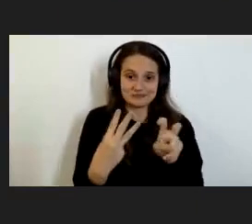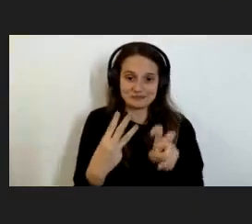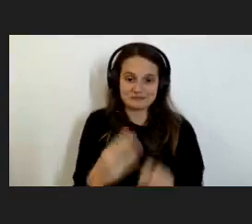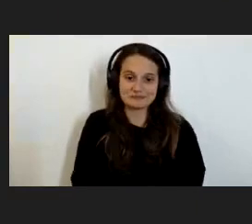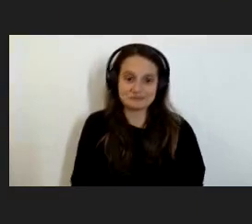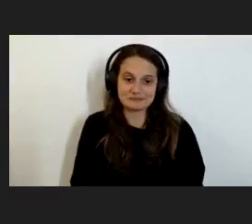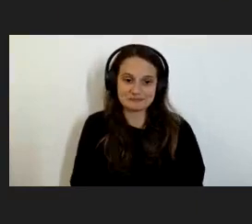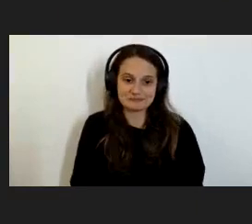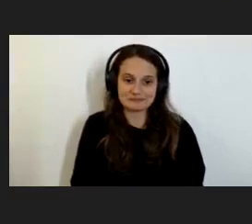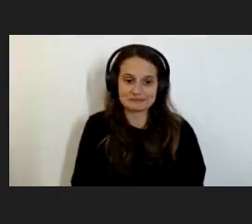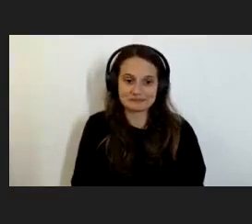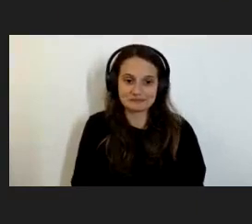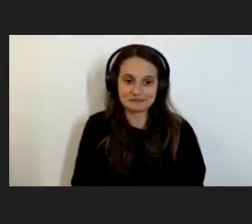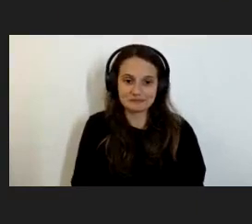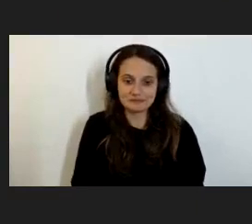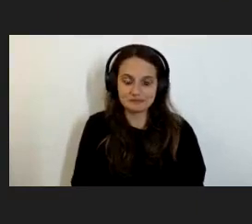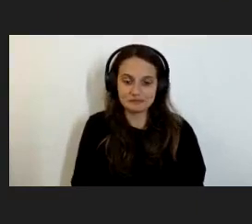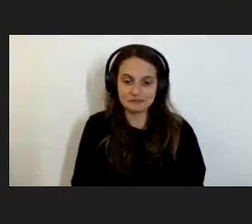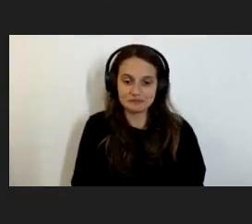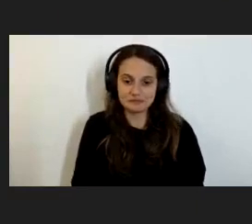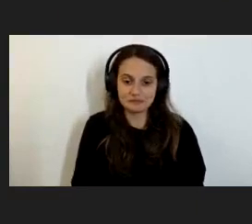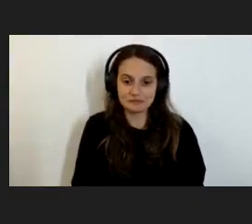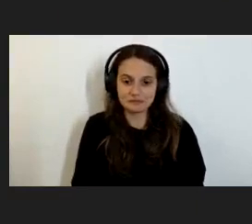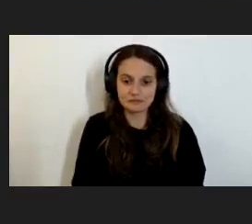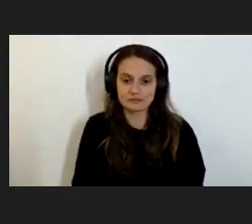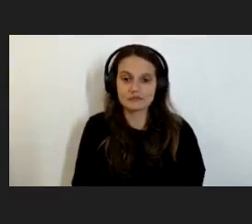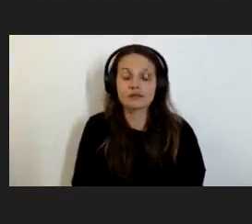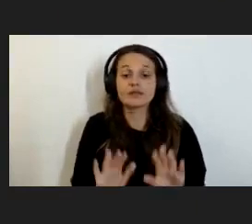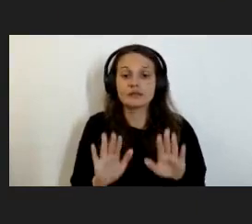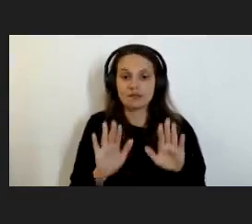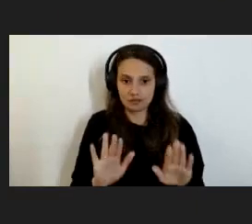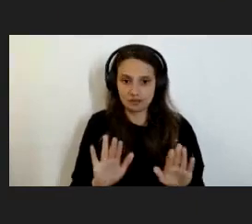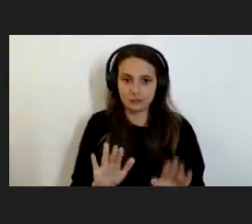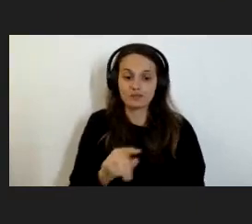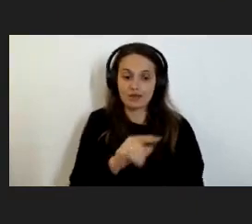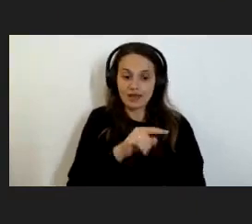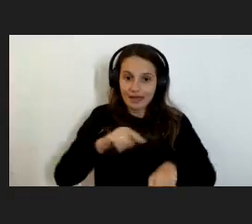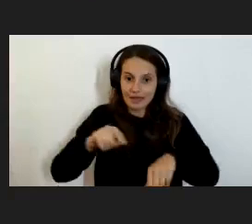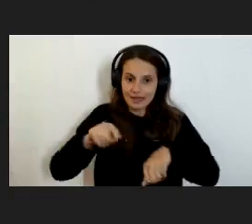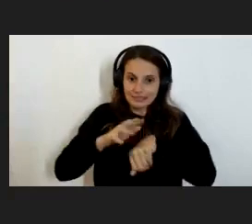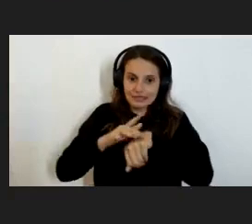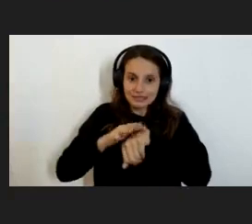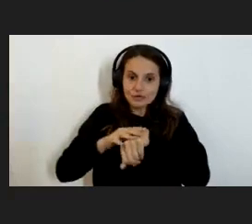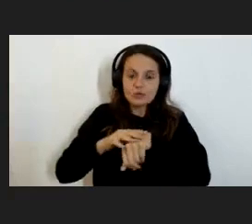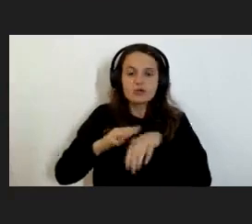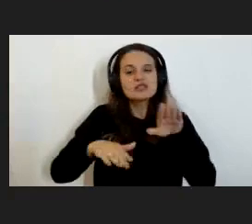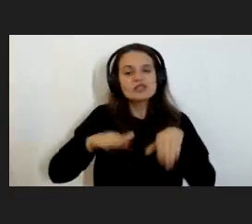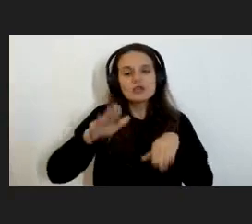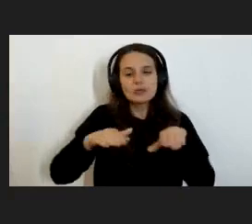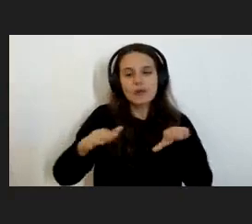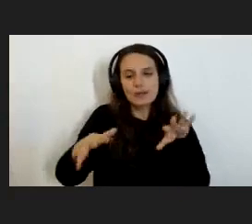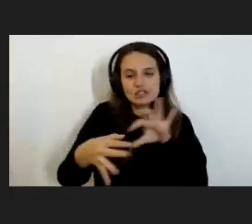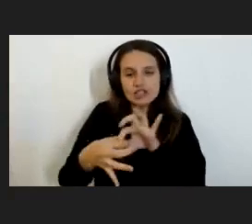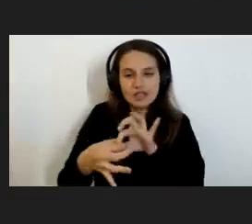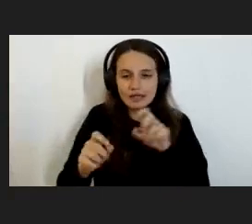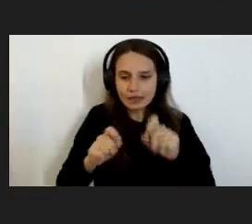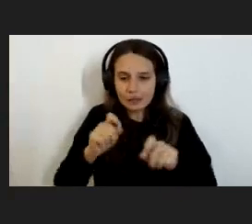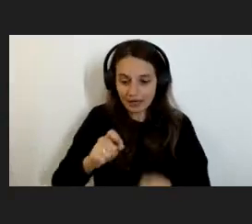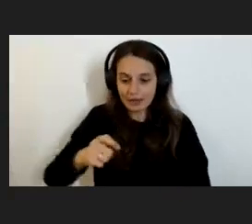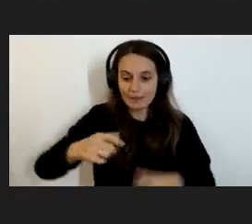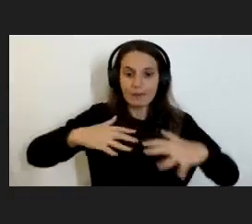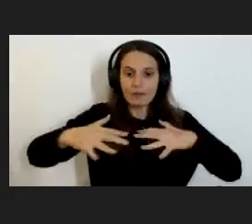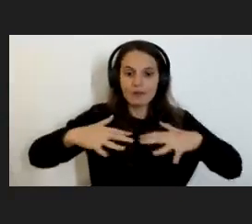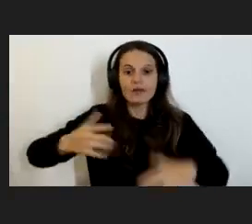né? Então, assim, geralmente essas doenças elas estão associadas a movimentos repetitivos,